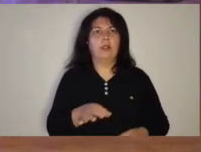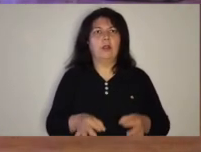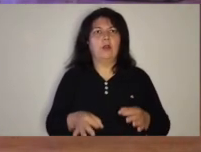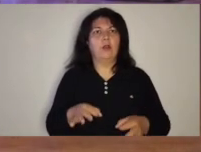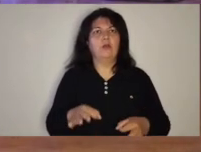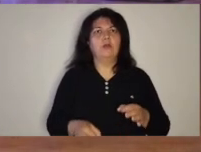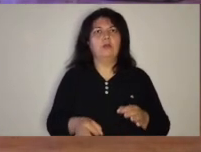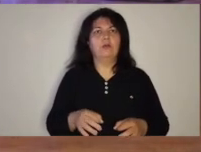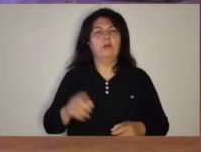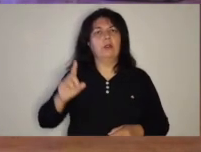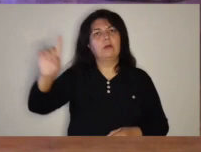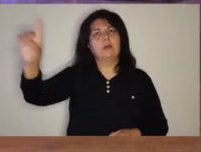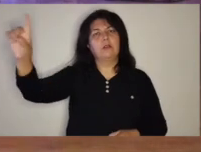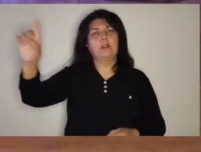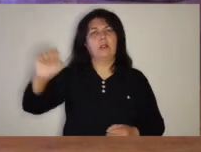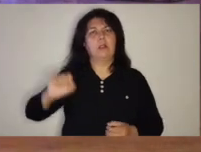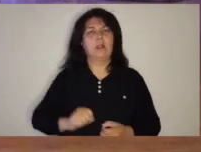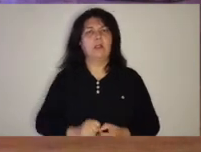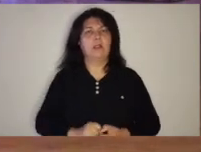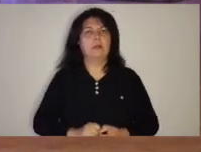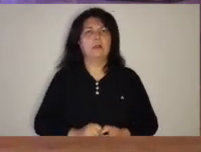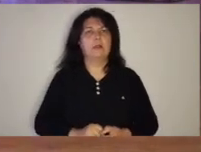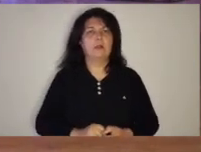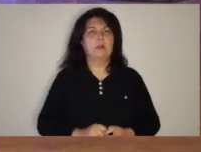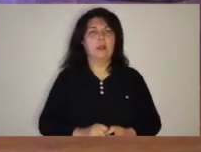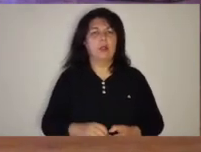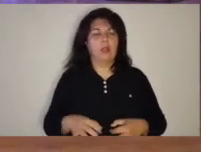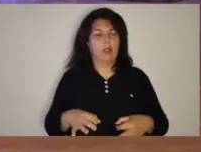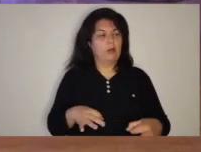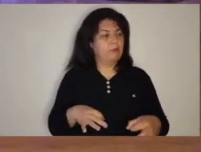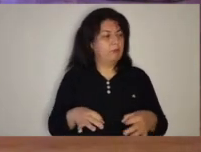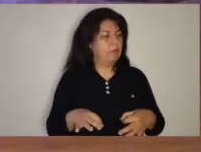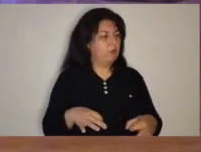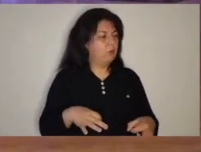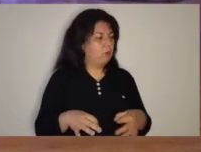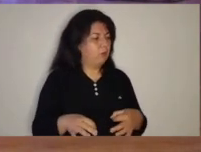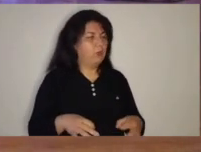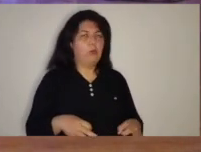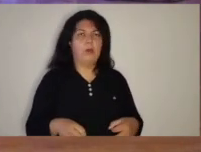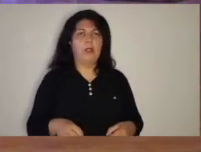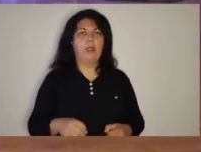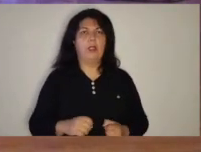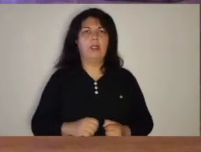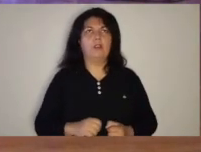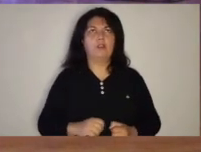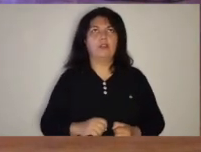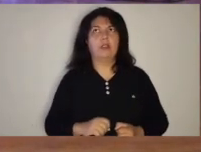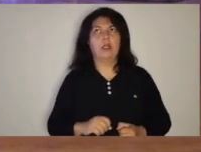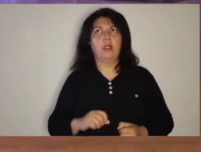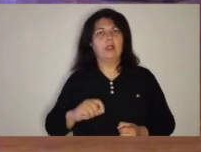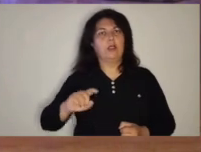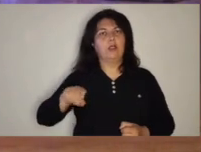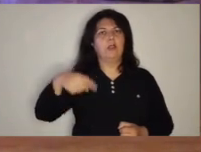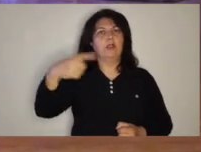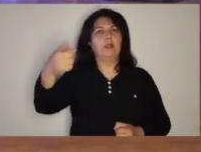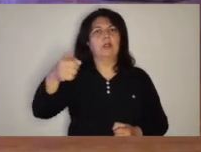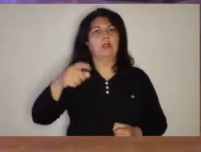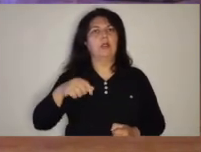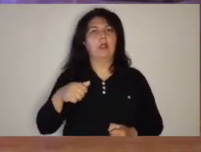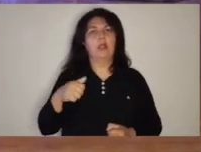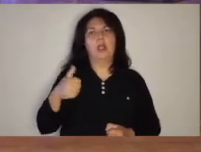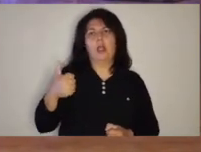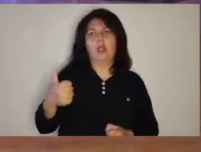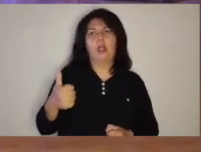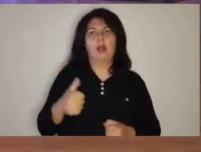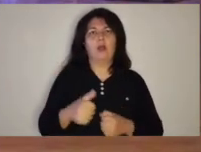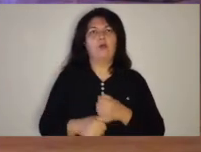viver conforme os planos que Deus tem para você. E não é assim, estou fazendo um planejamento, viu, irmão Débora?